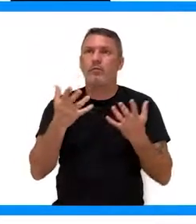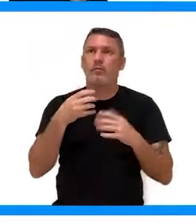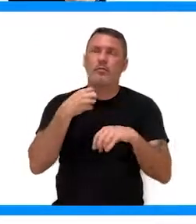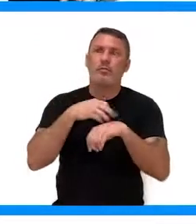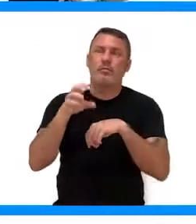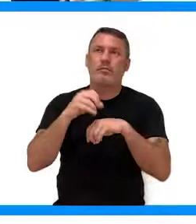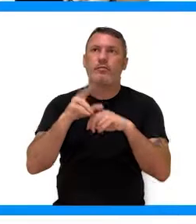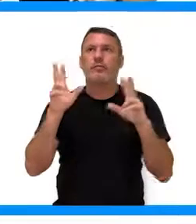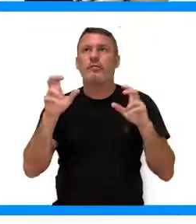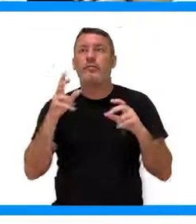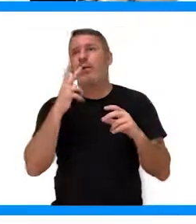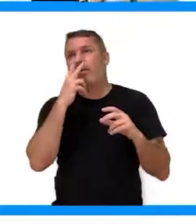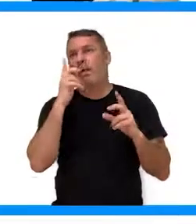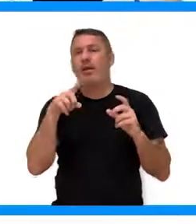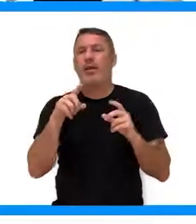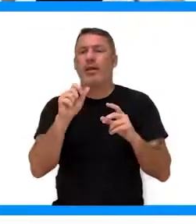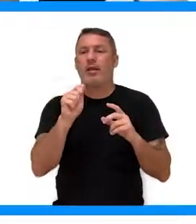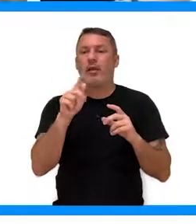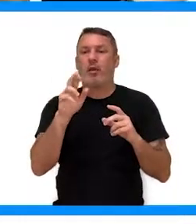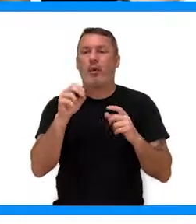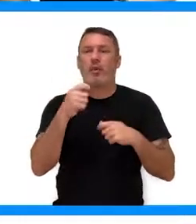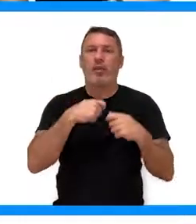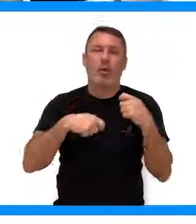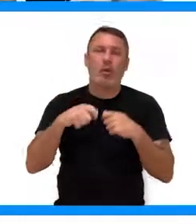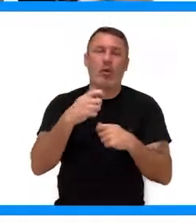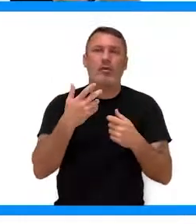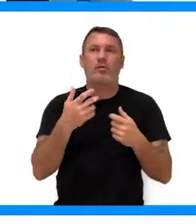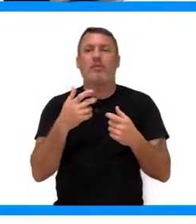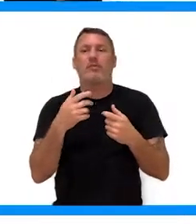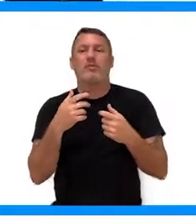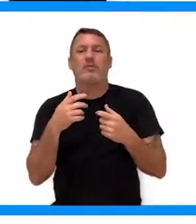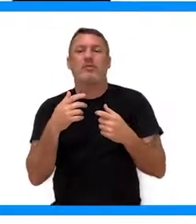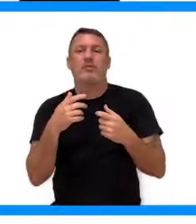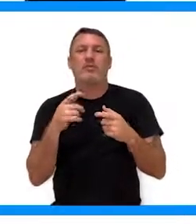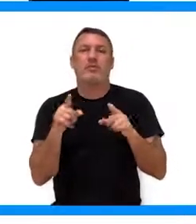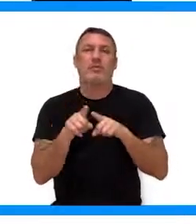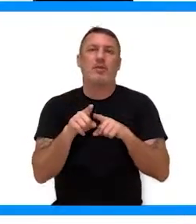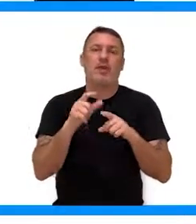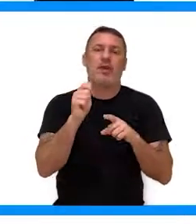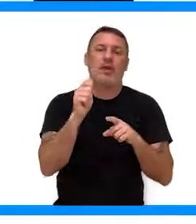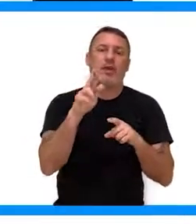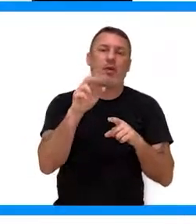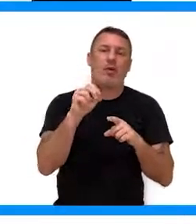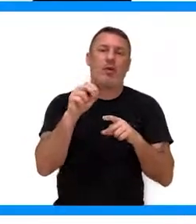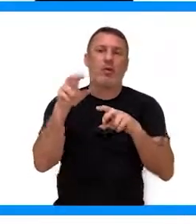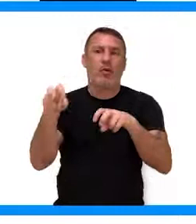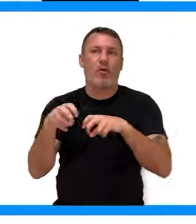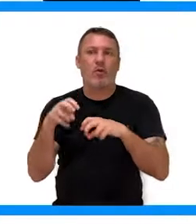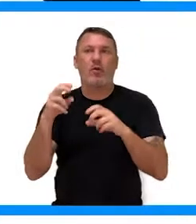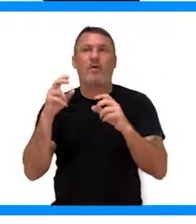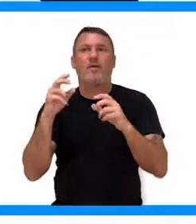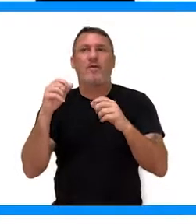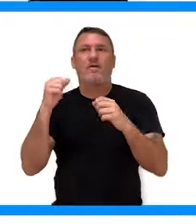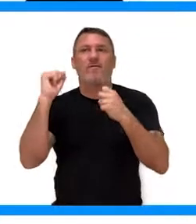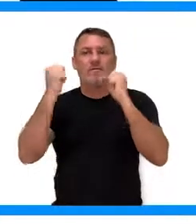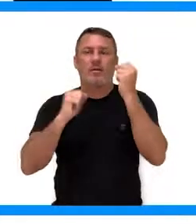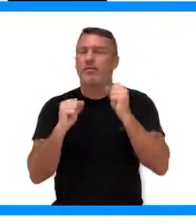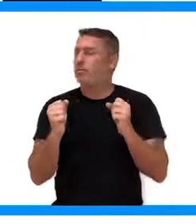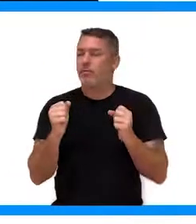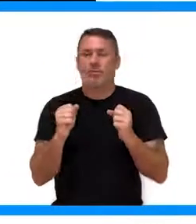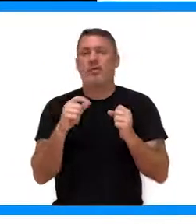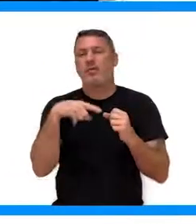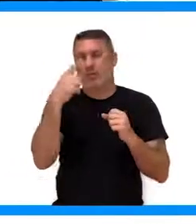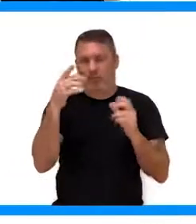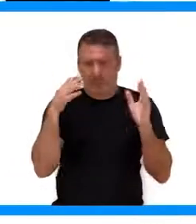estamos aqui falando ainda do agronegócio ou especificamente da agroindústria, nós teremos uma aula